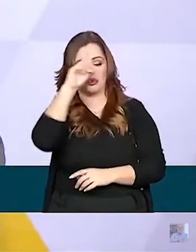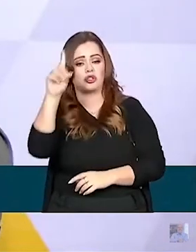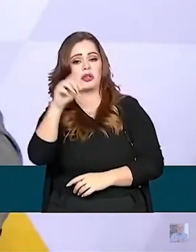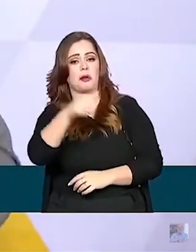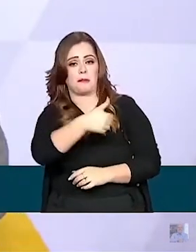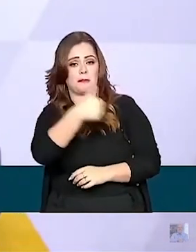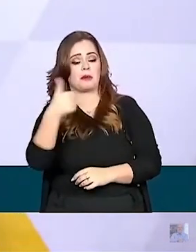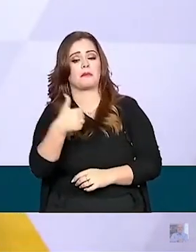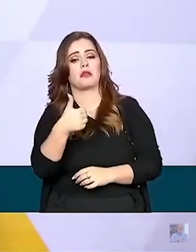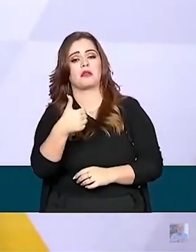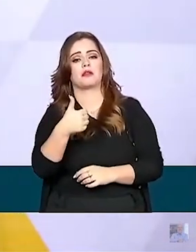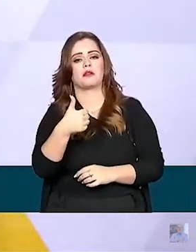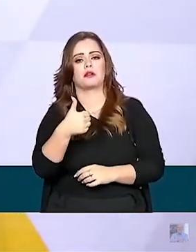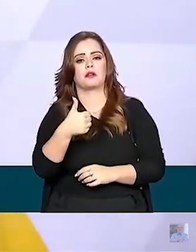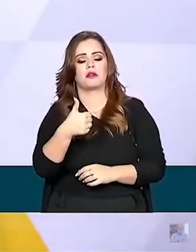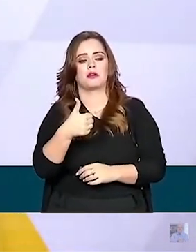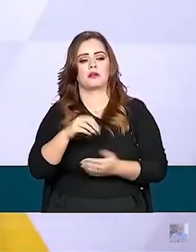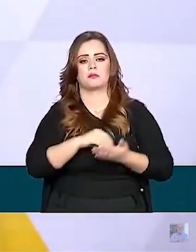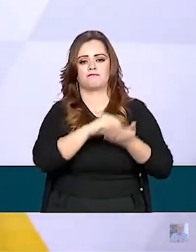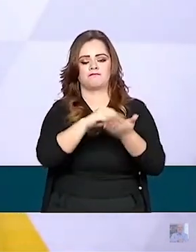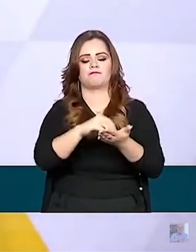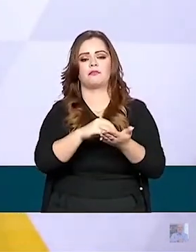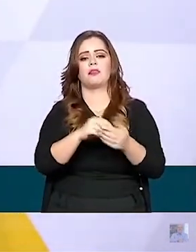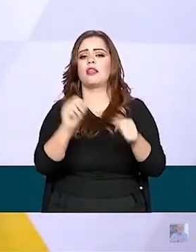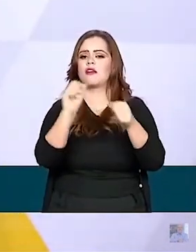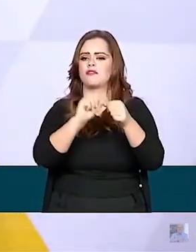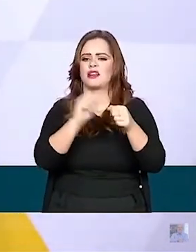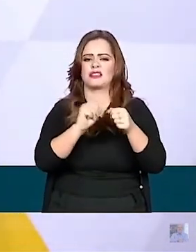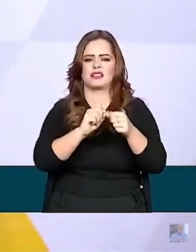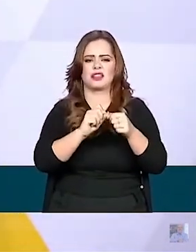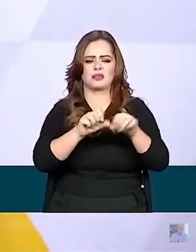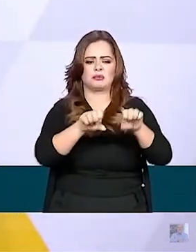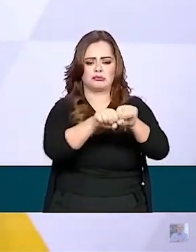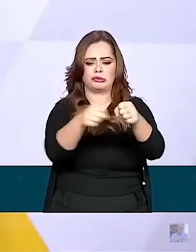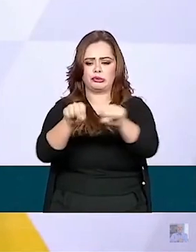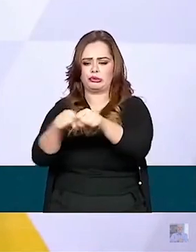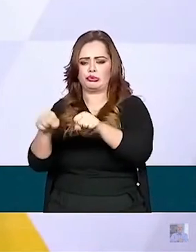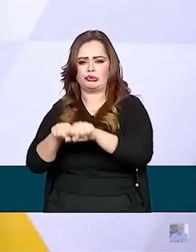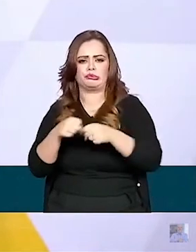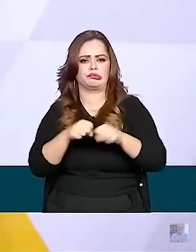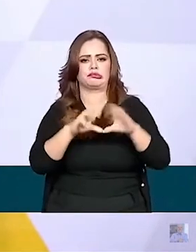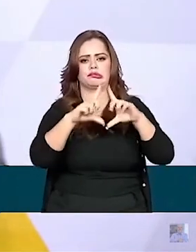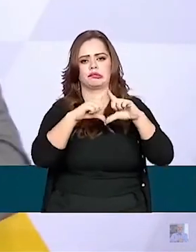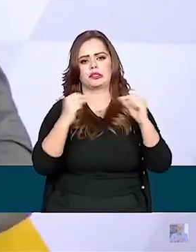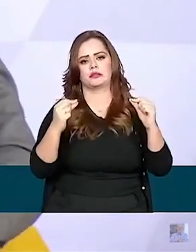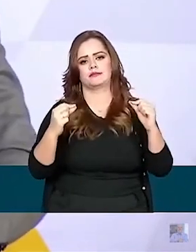que se posicionou no dia 8, fazendo a quebradeira que aconteceu aqui.